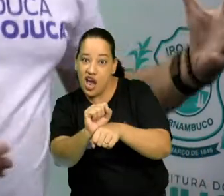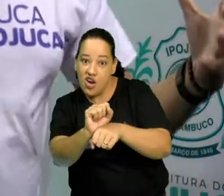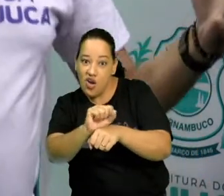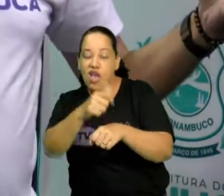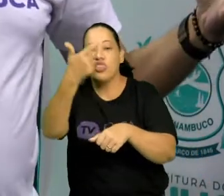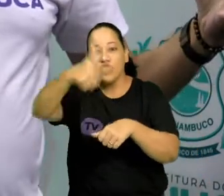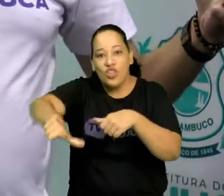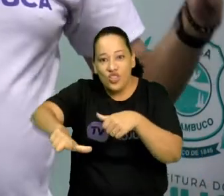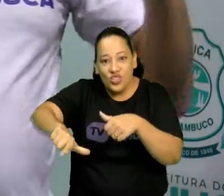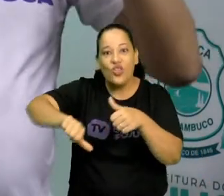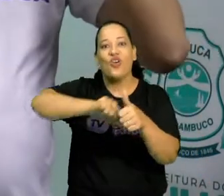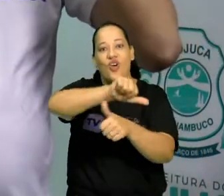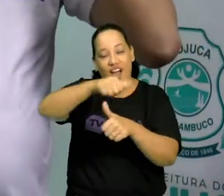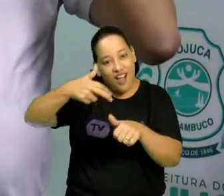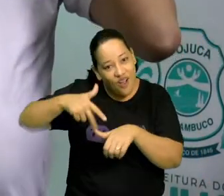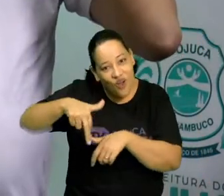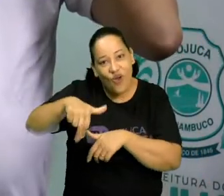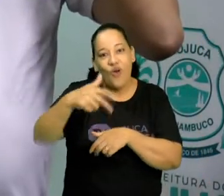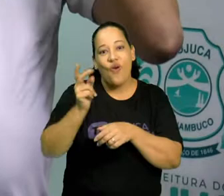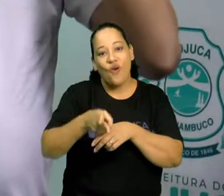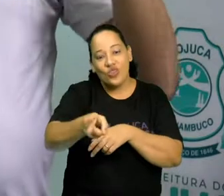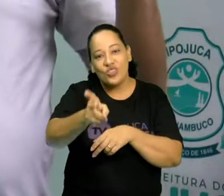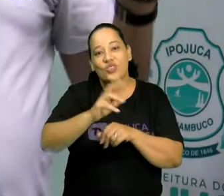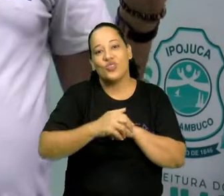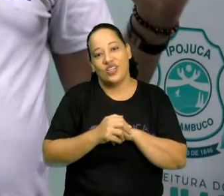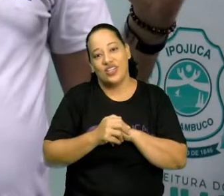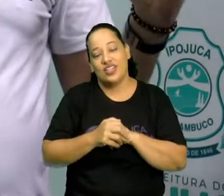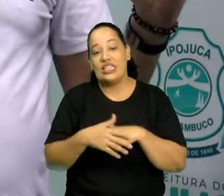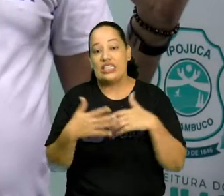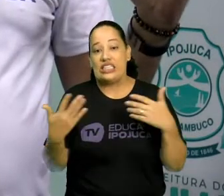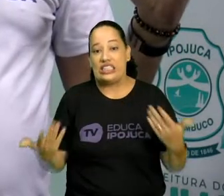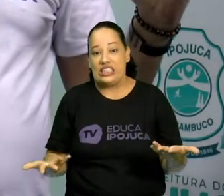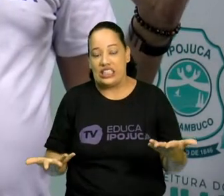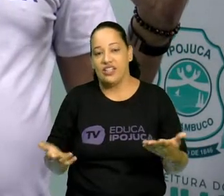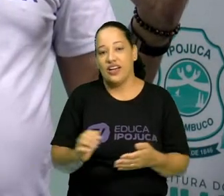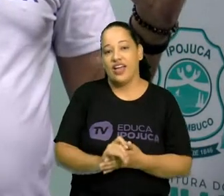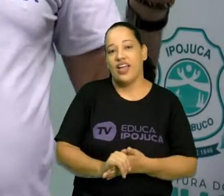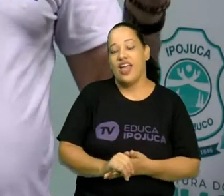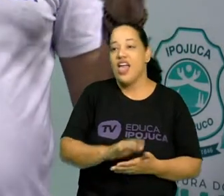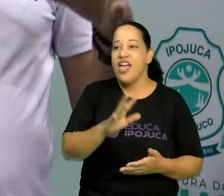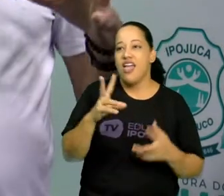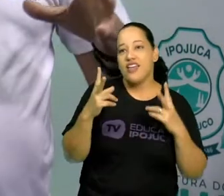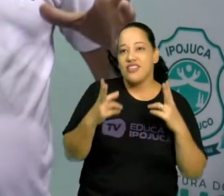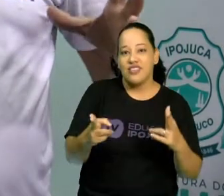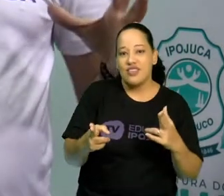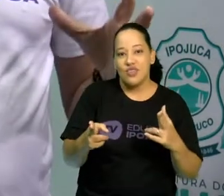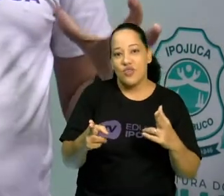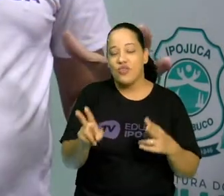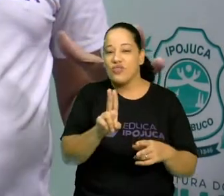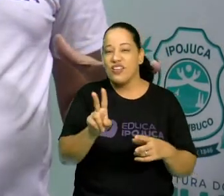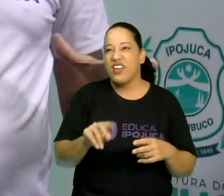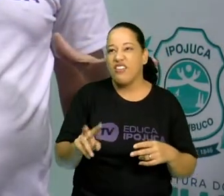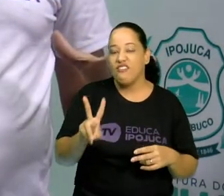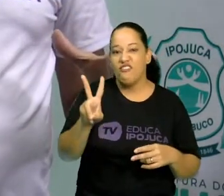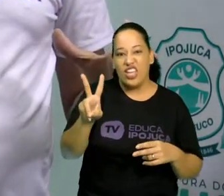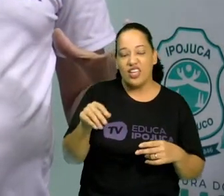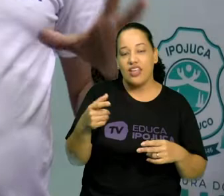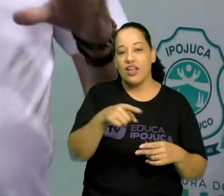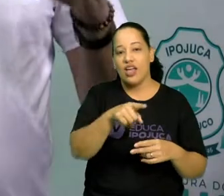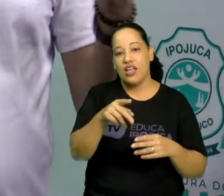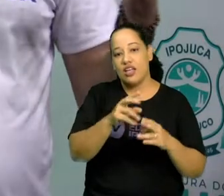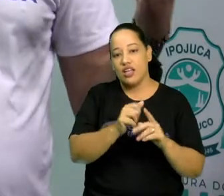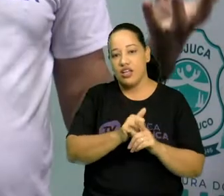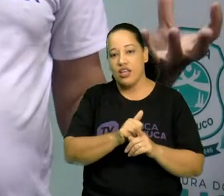cena isso dá uma Quebra esse é o chamado efeito ver também conhecido como distanciamento